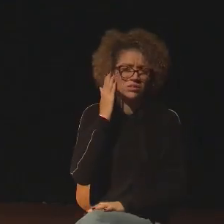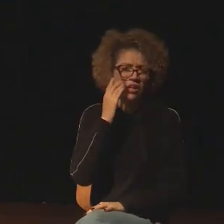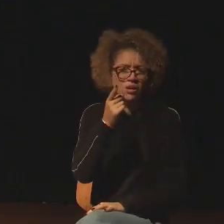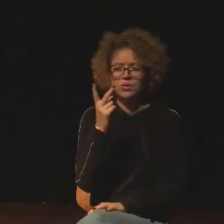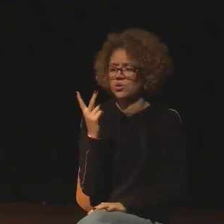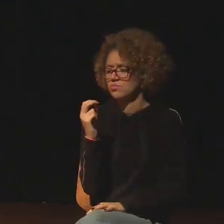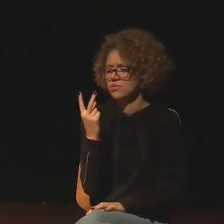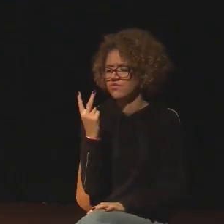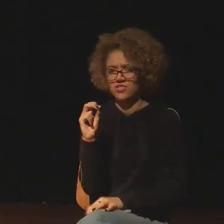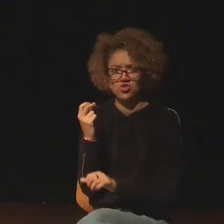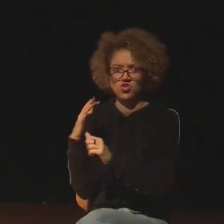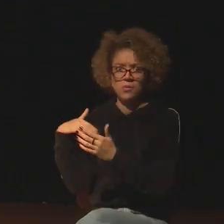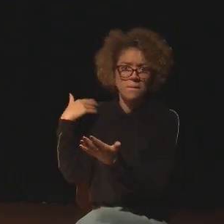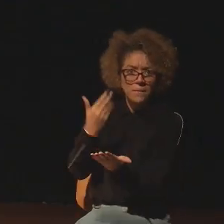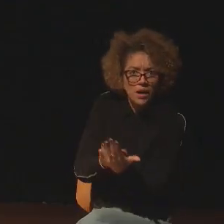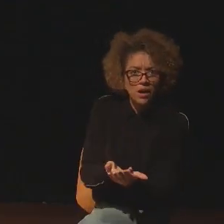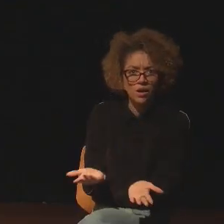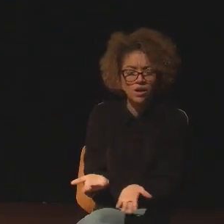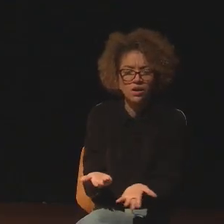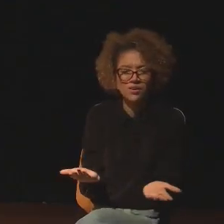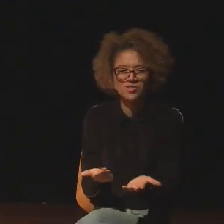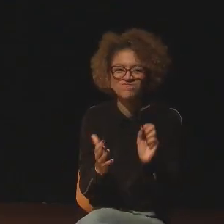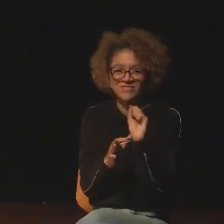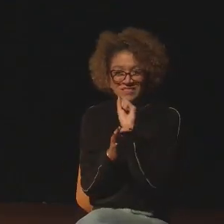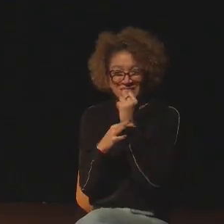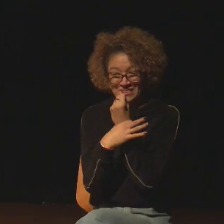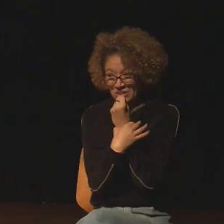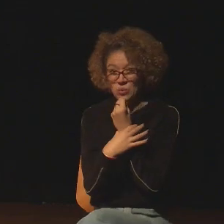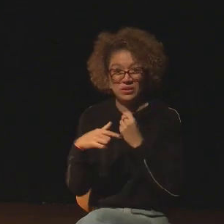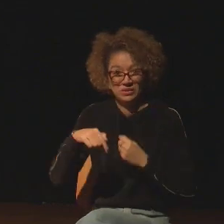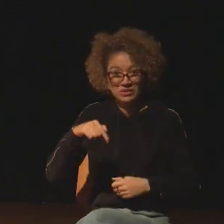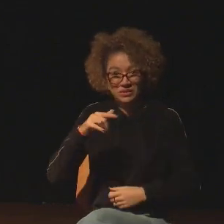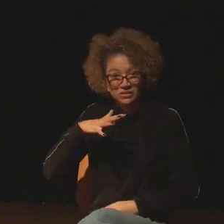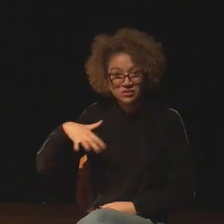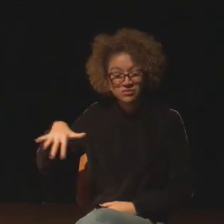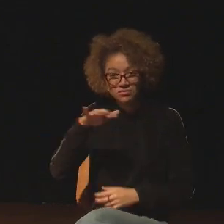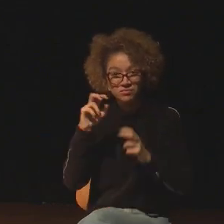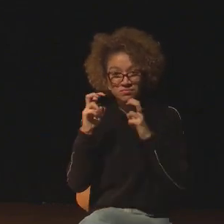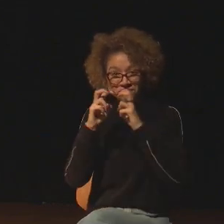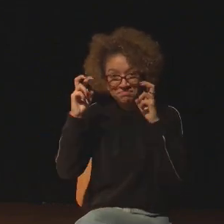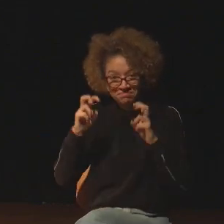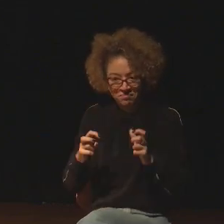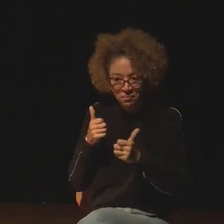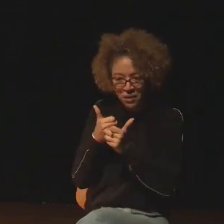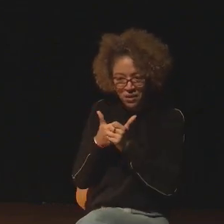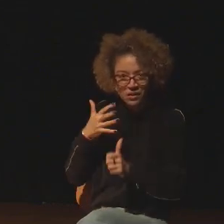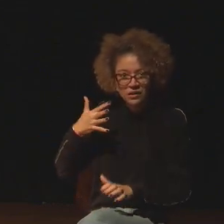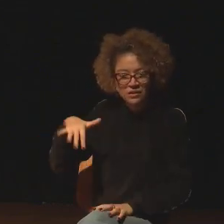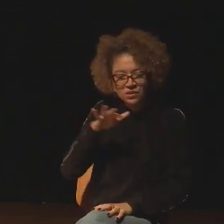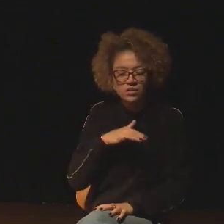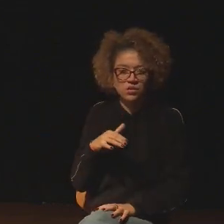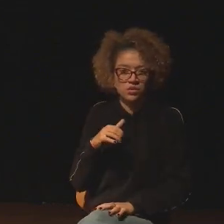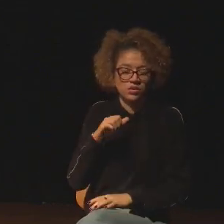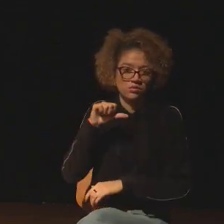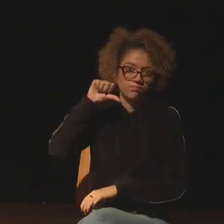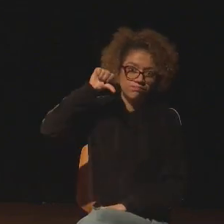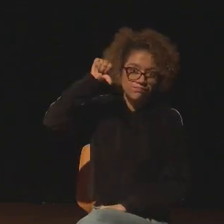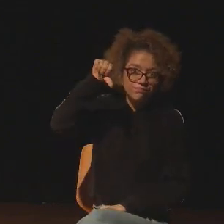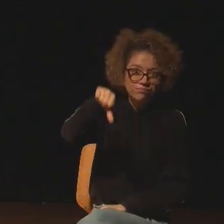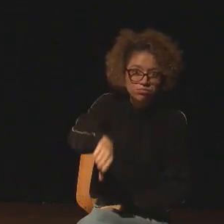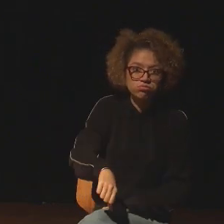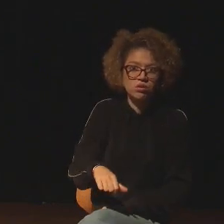para cá, infelizmente, a segurança pública atrás do MASP se tornou uma questão muito grave. Falo porque eu, inclusive,